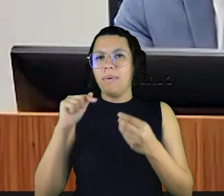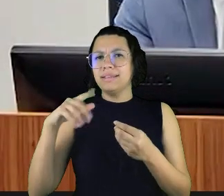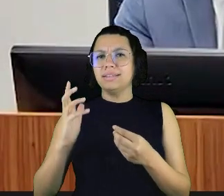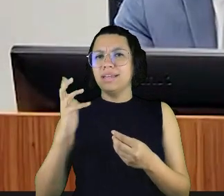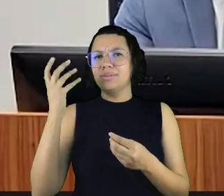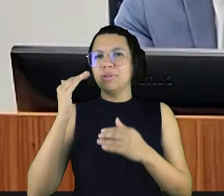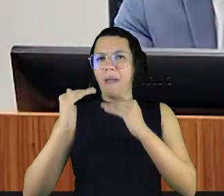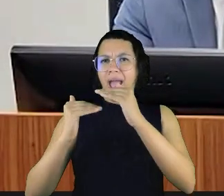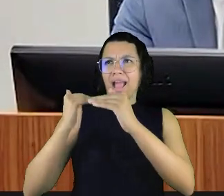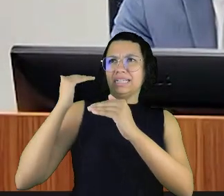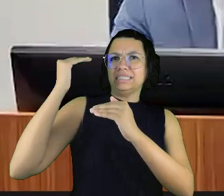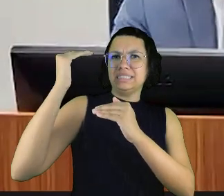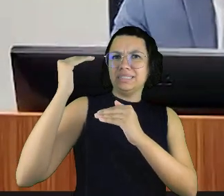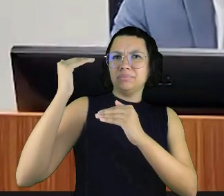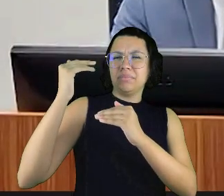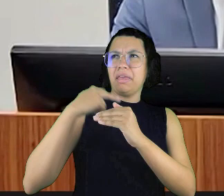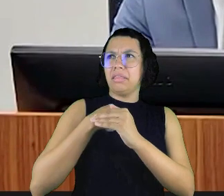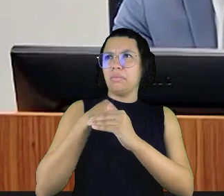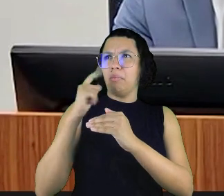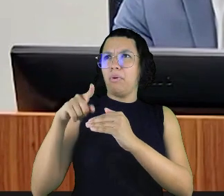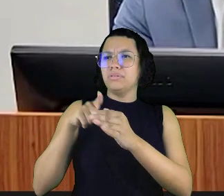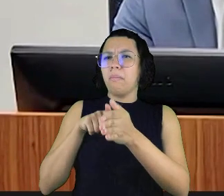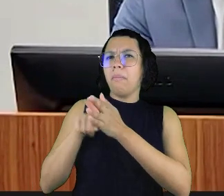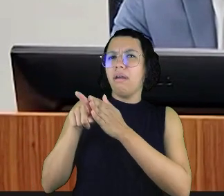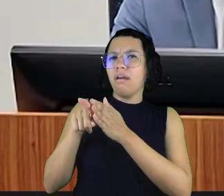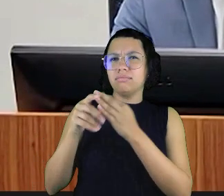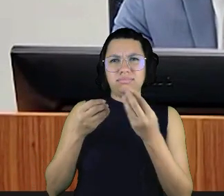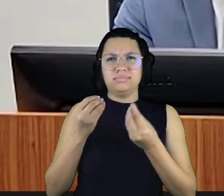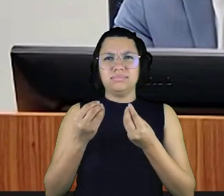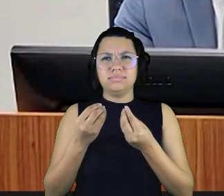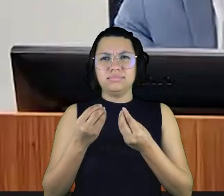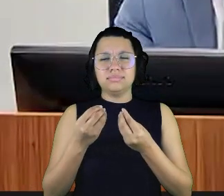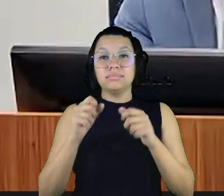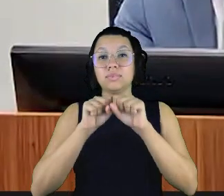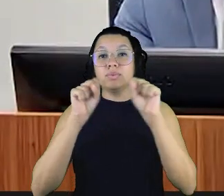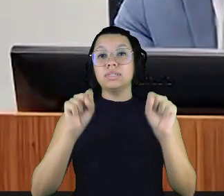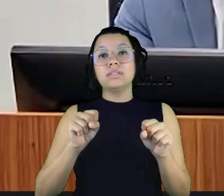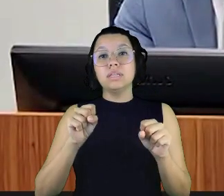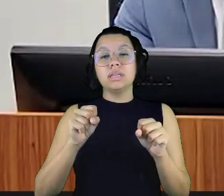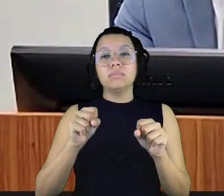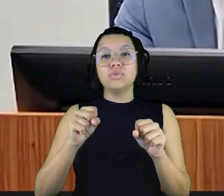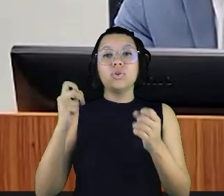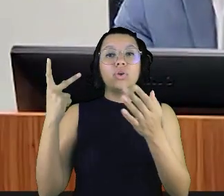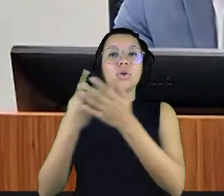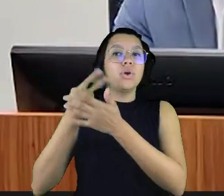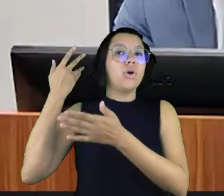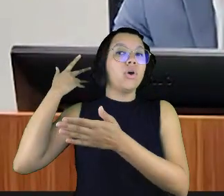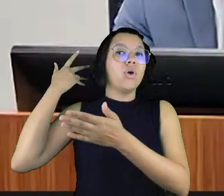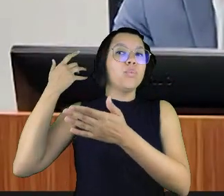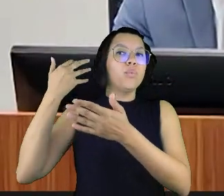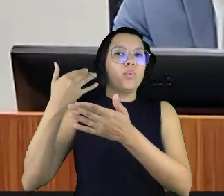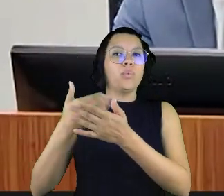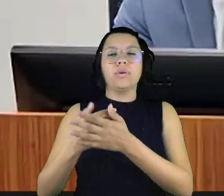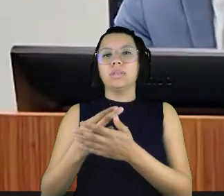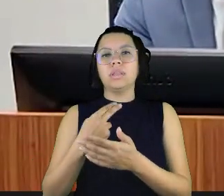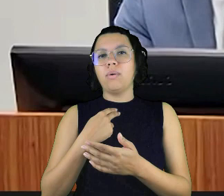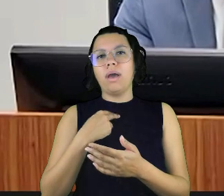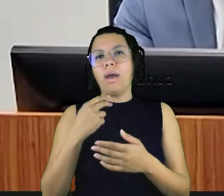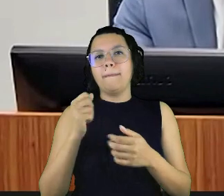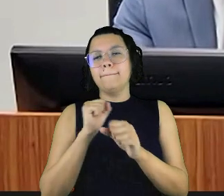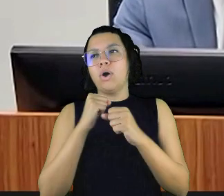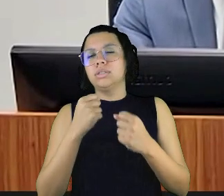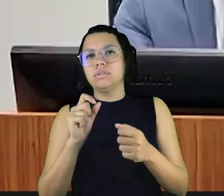sistema de precedentes como o nosso, não é possível fazer o isolamento da decisão de arbitragem e colocá-la